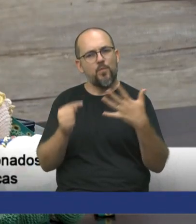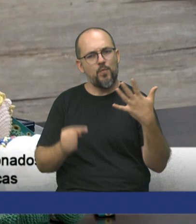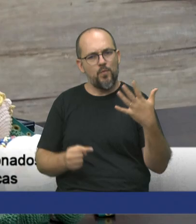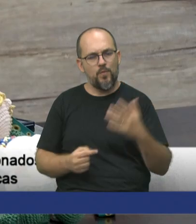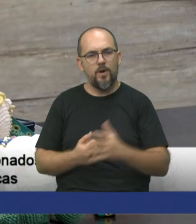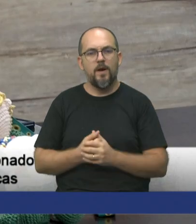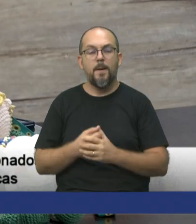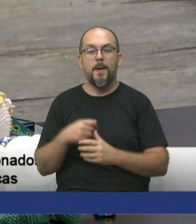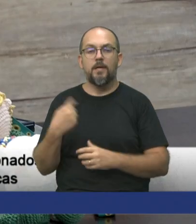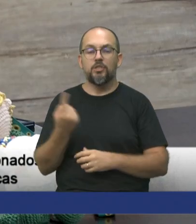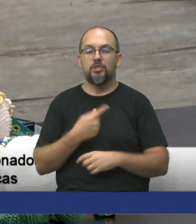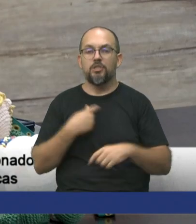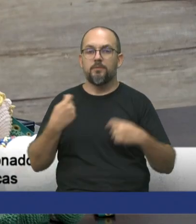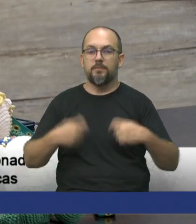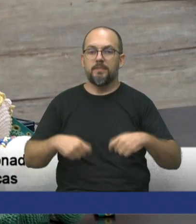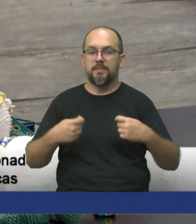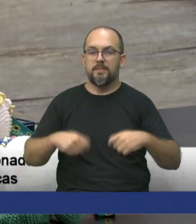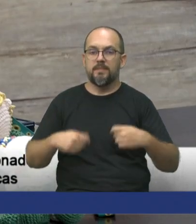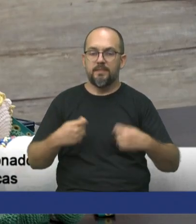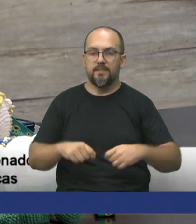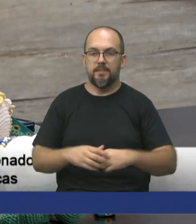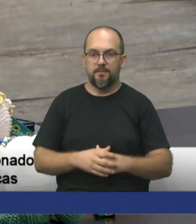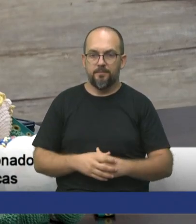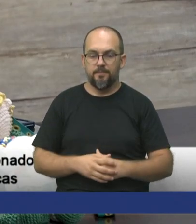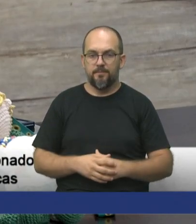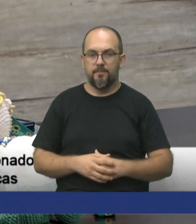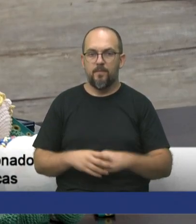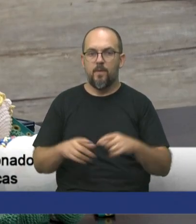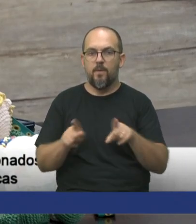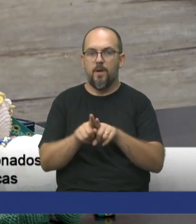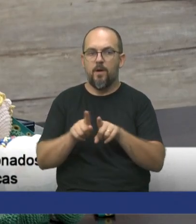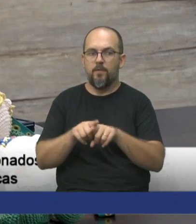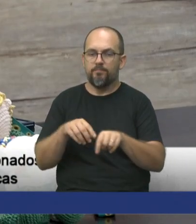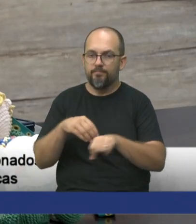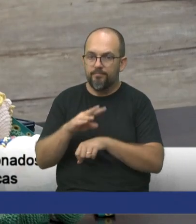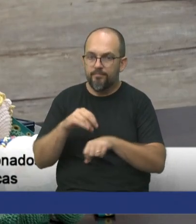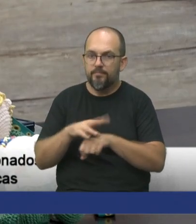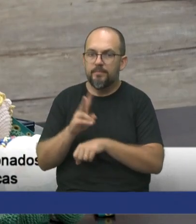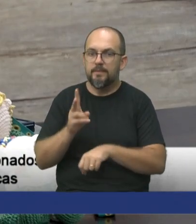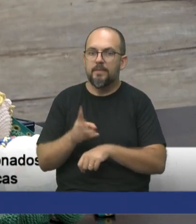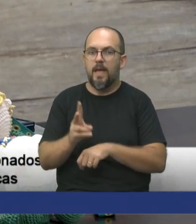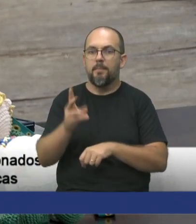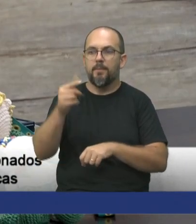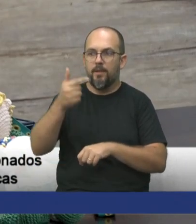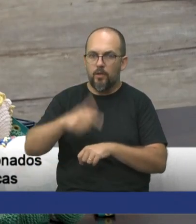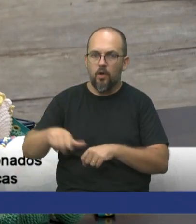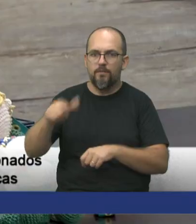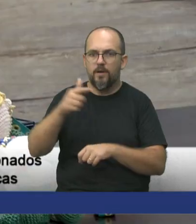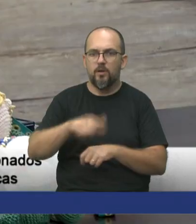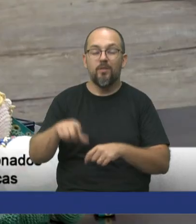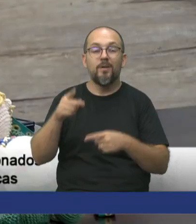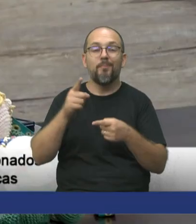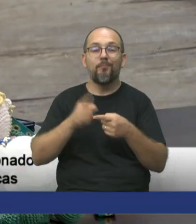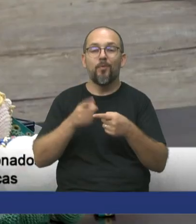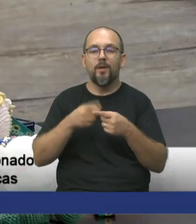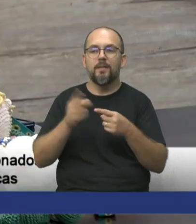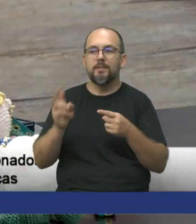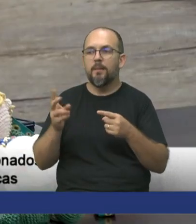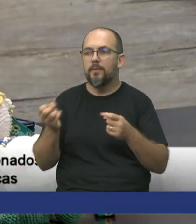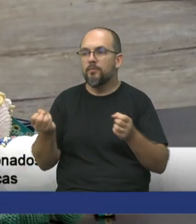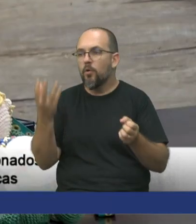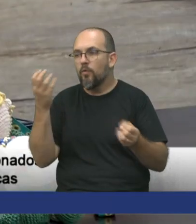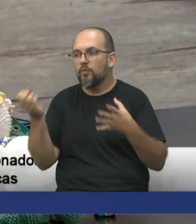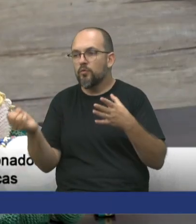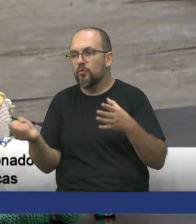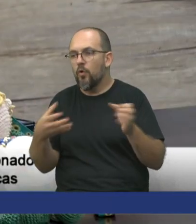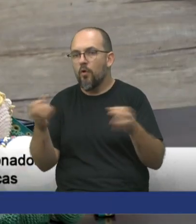gente precisa tá passando sempre, renovando, porque surgem novas pessoas